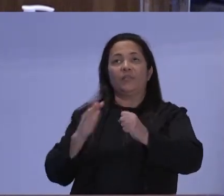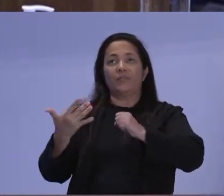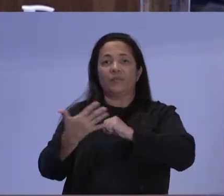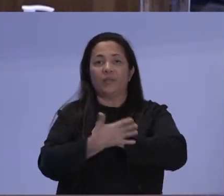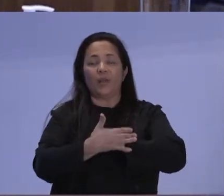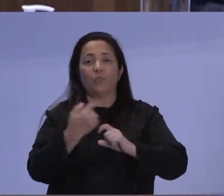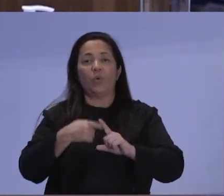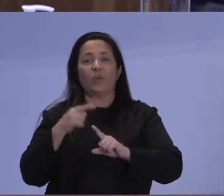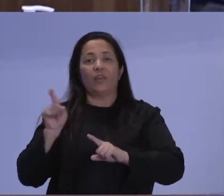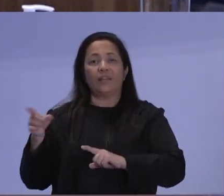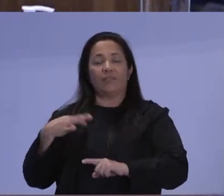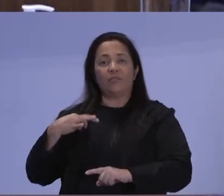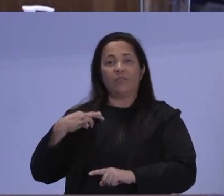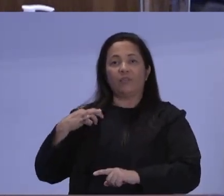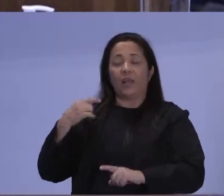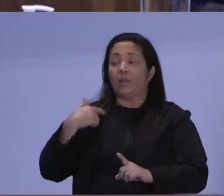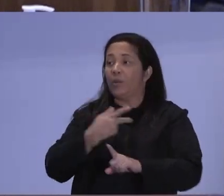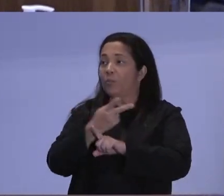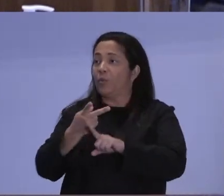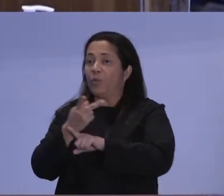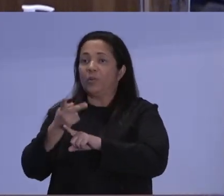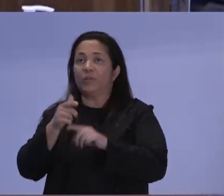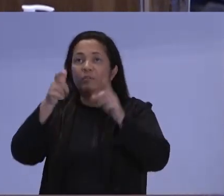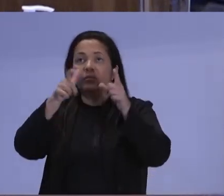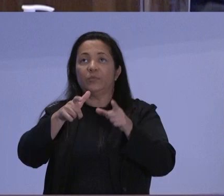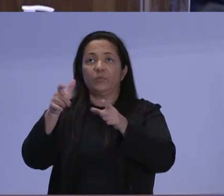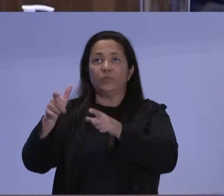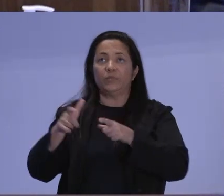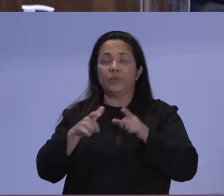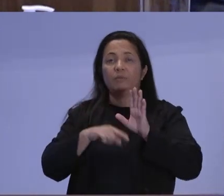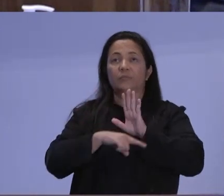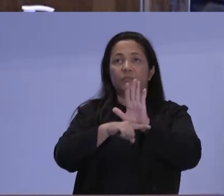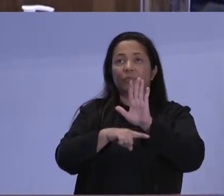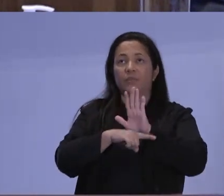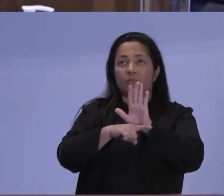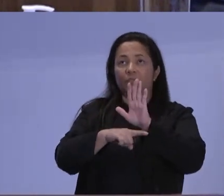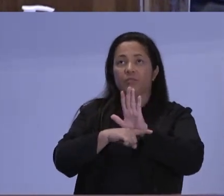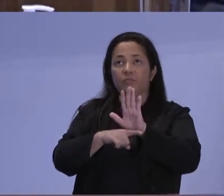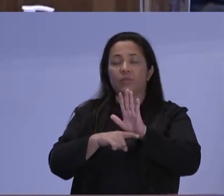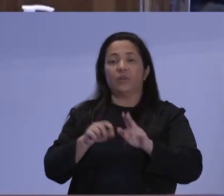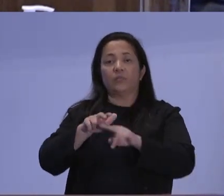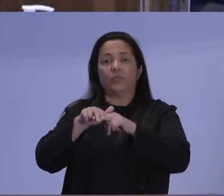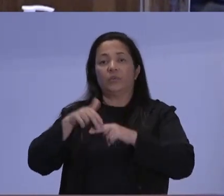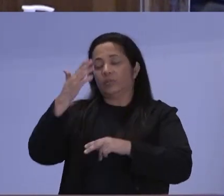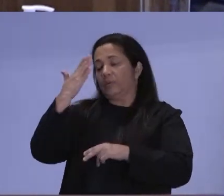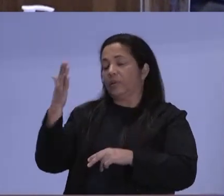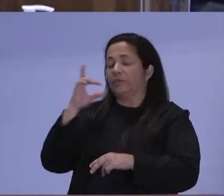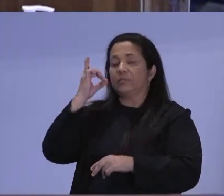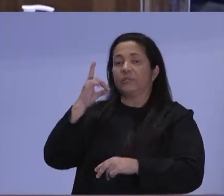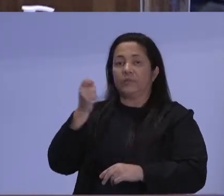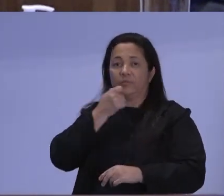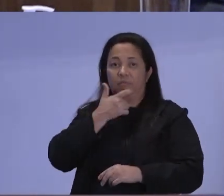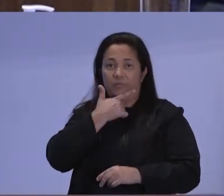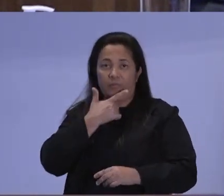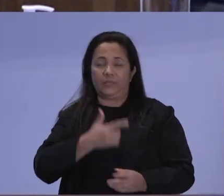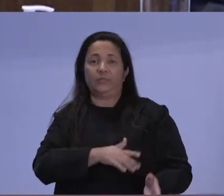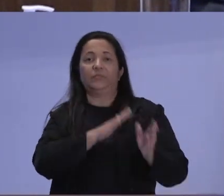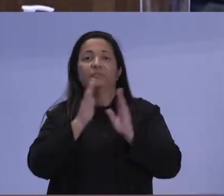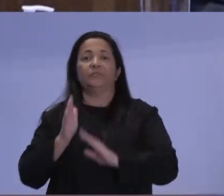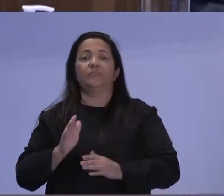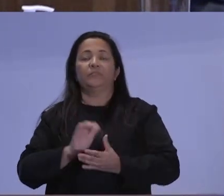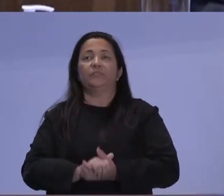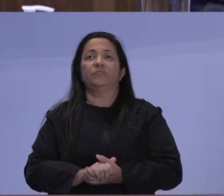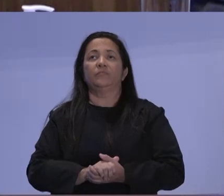os lugares para poder ajudar. Então, isso é genuíno, né? Então, do deputado. Eu acho que, assim, a